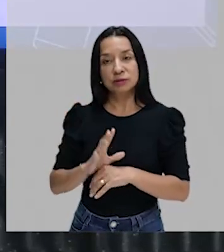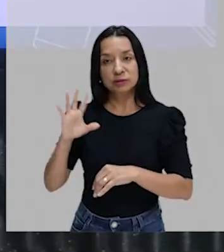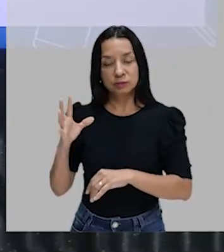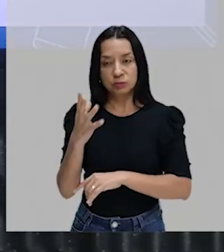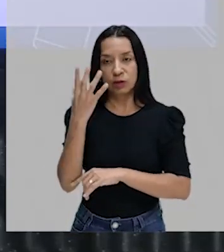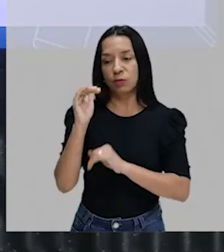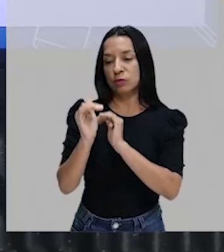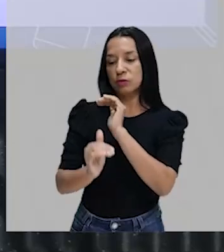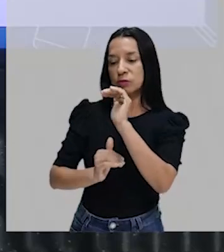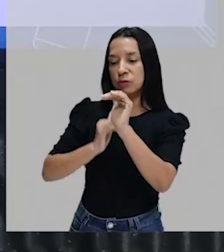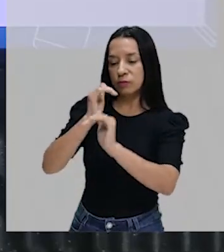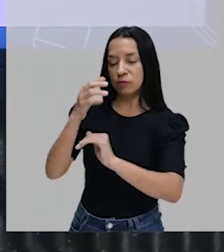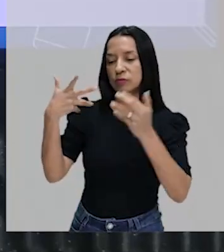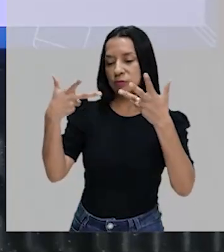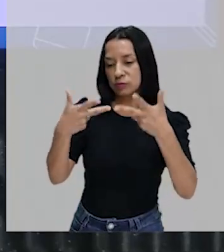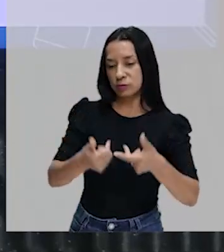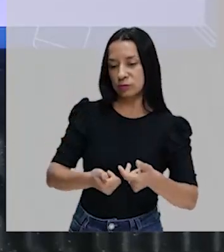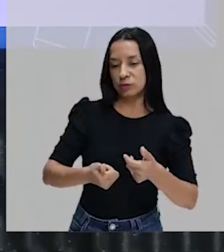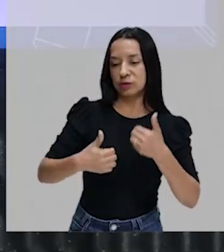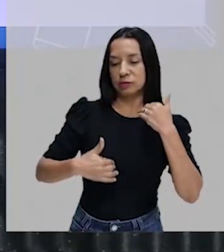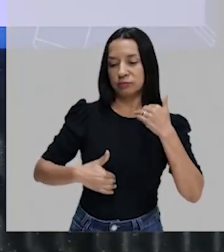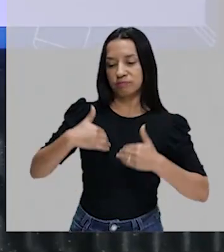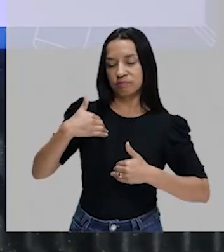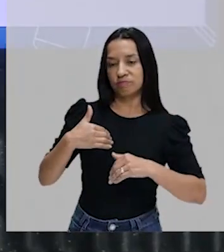do atleta ou do indivíduo.